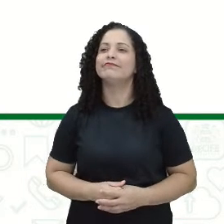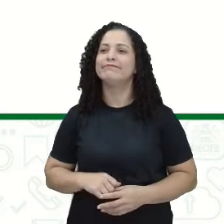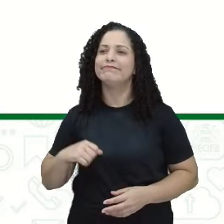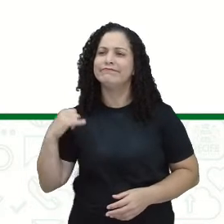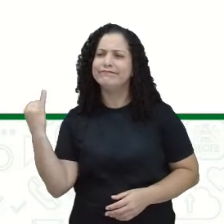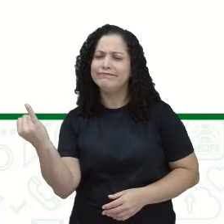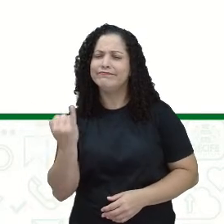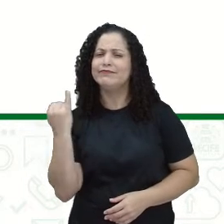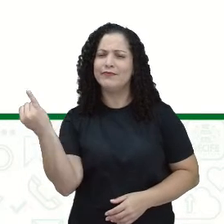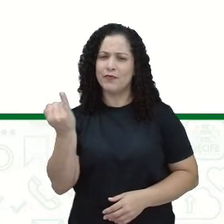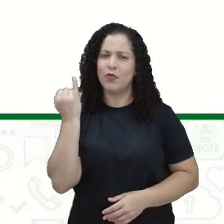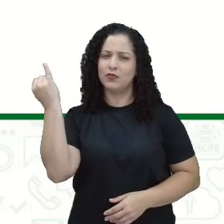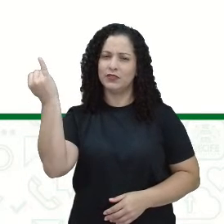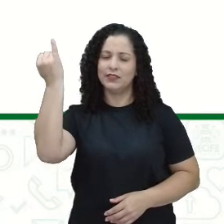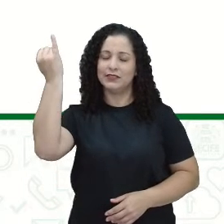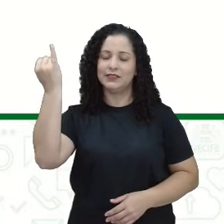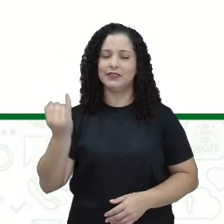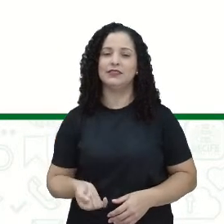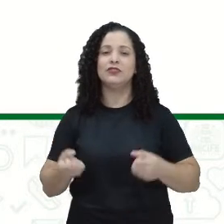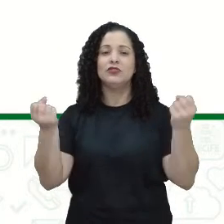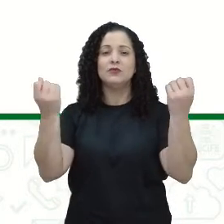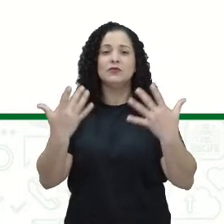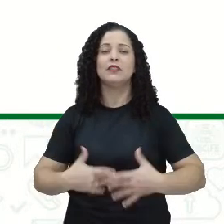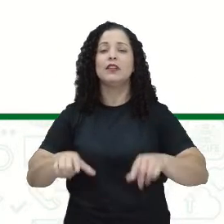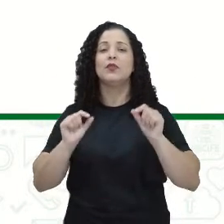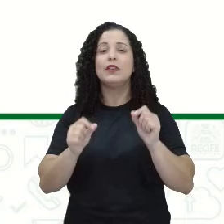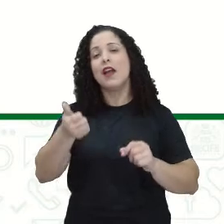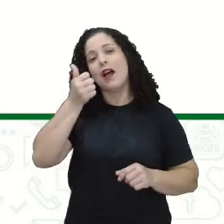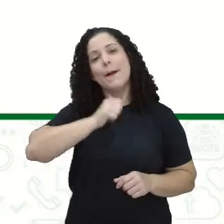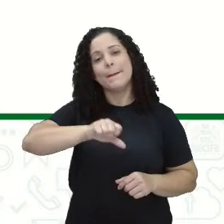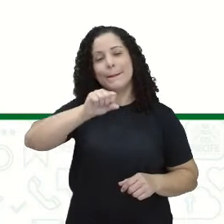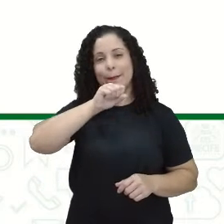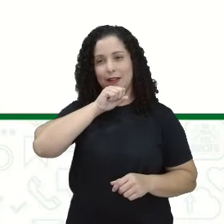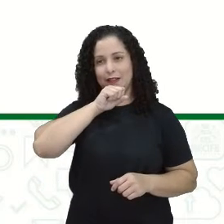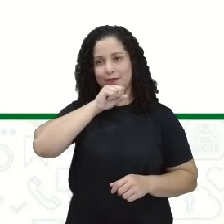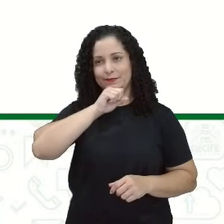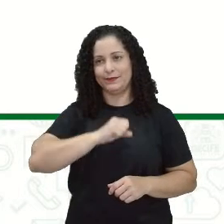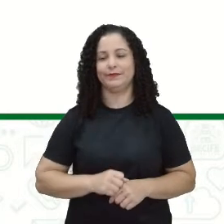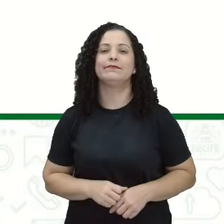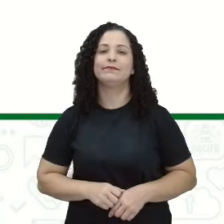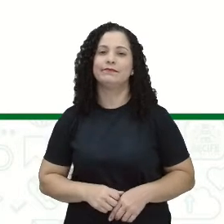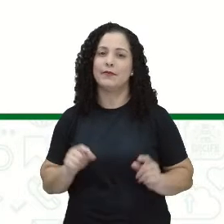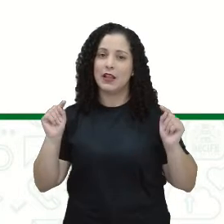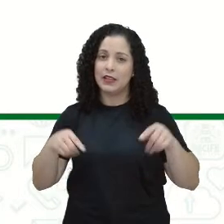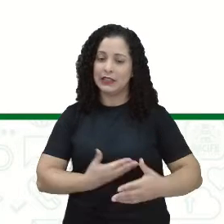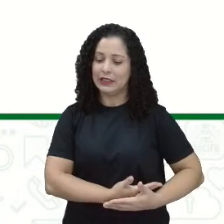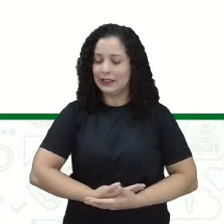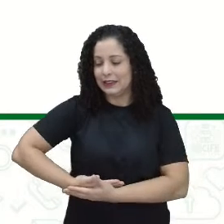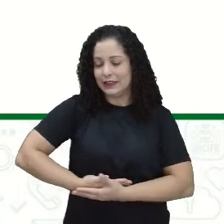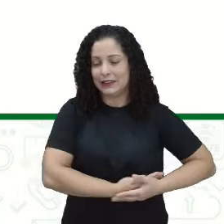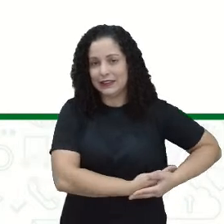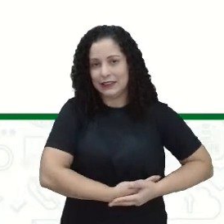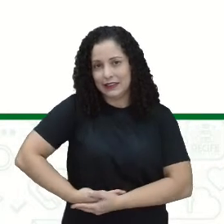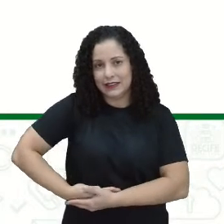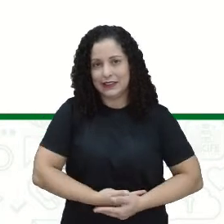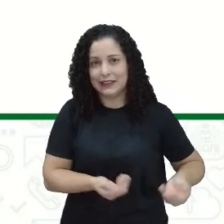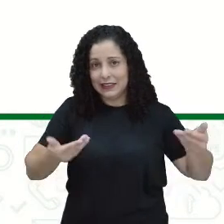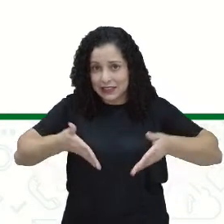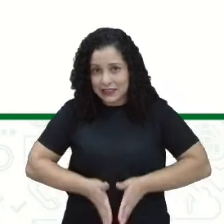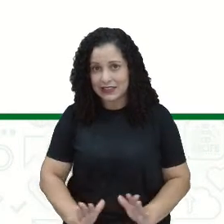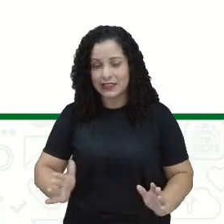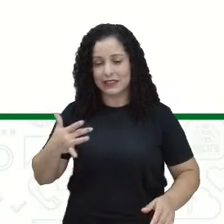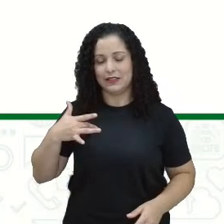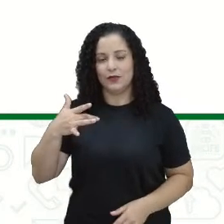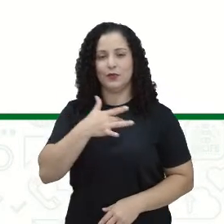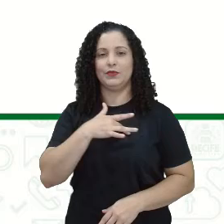importante para se falar nos recém-nascidos é falar nas mães. Para esse recém-nascido poder nascer com saúde, é